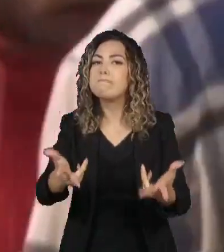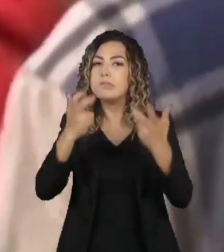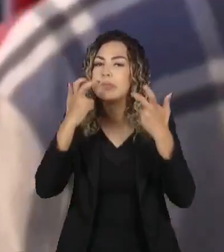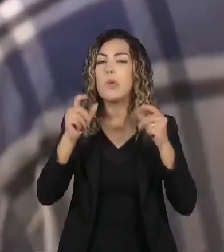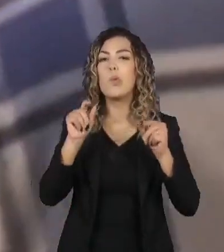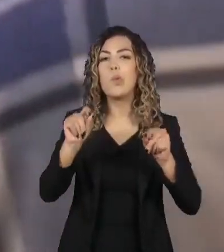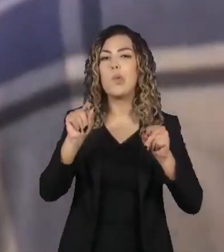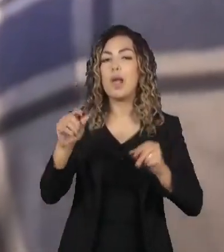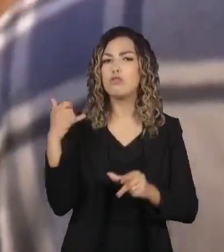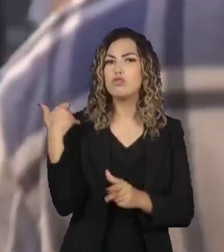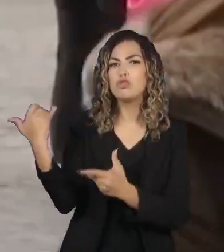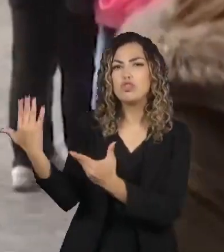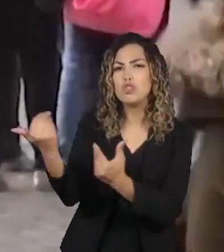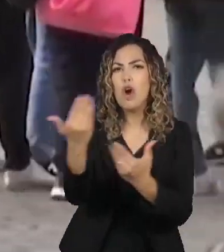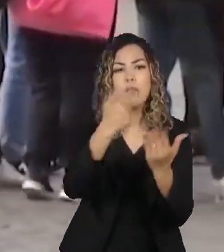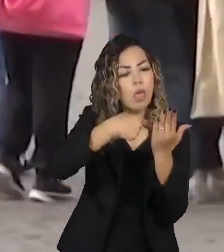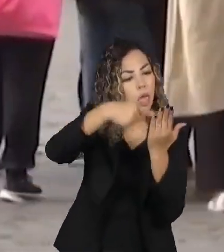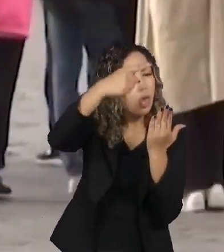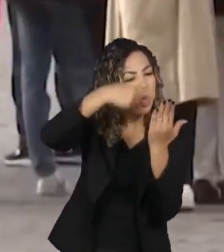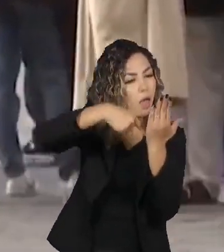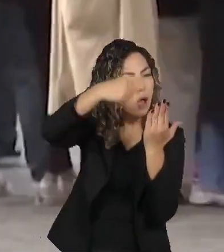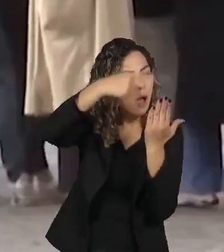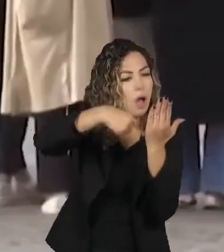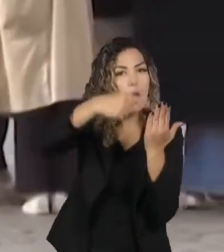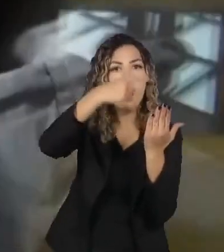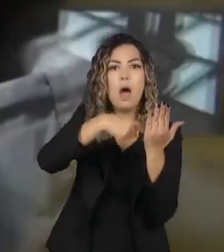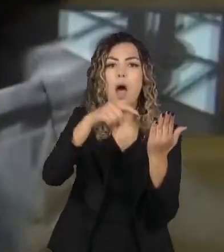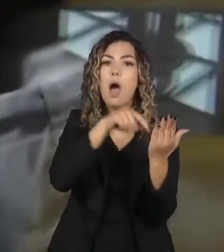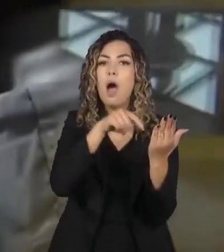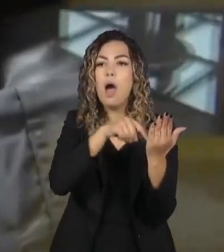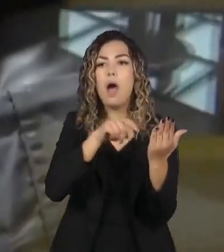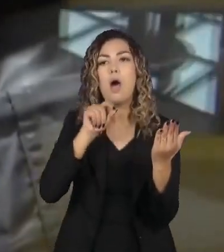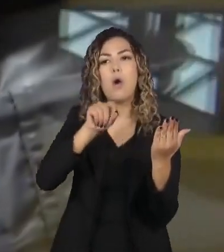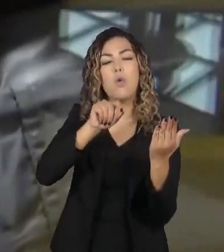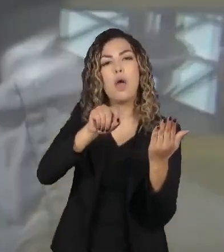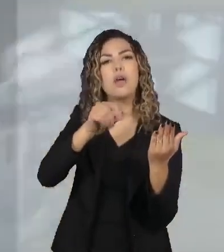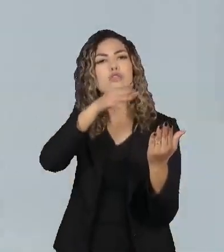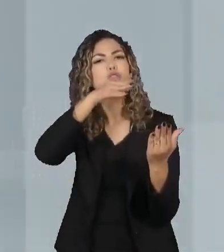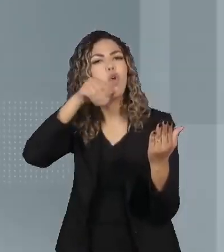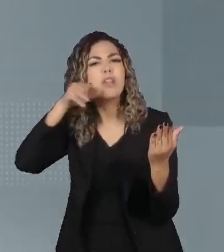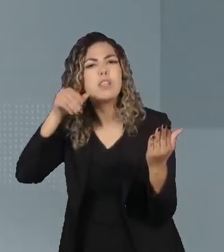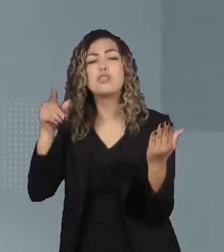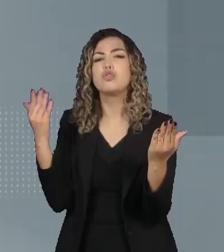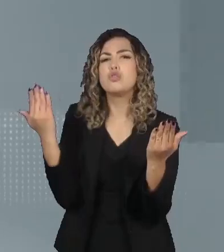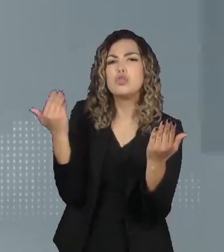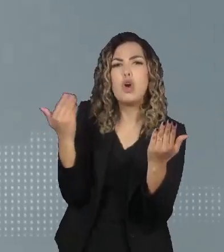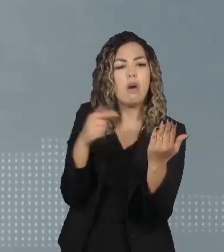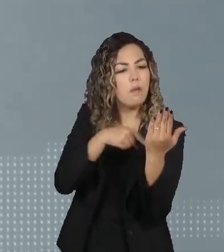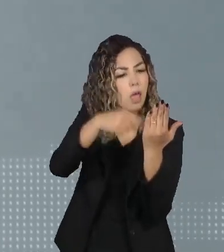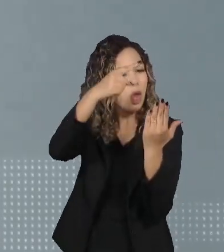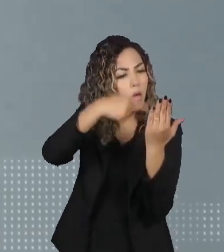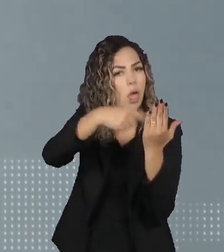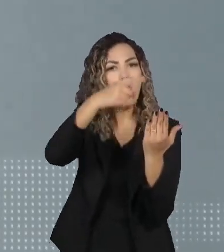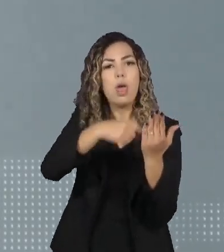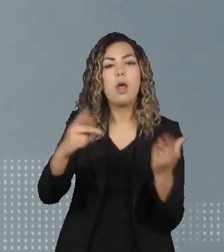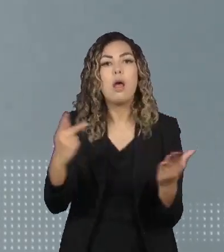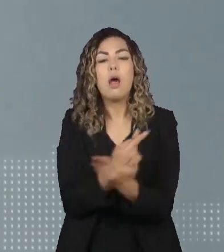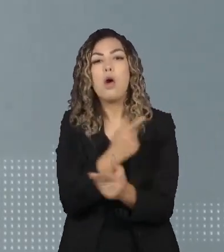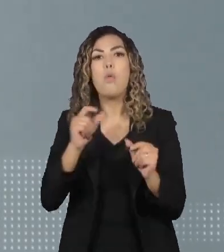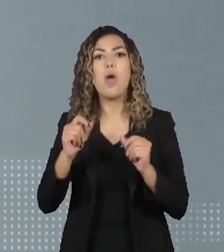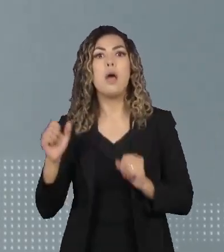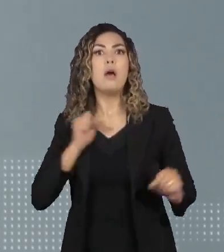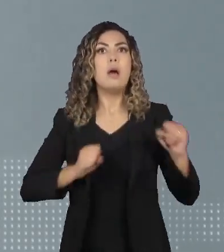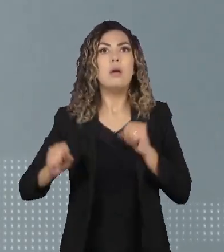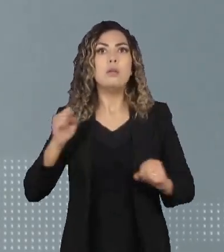está fortemente correlacionado a níveis mais altos de ansiedade e depressão. O relatório descobriu que cerca de 60%